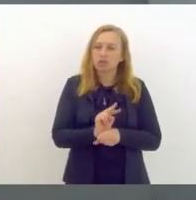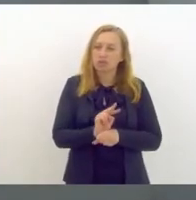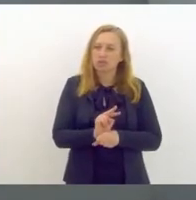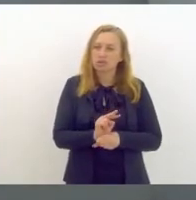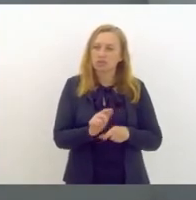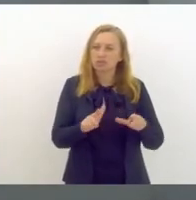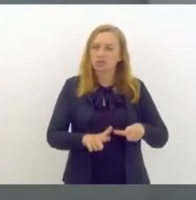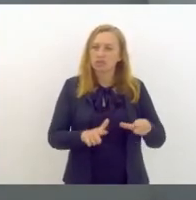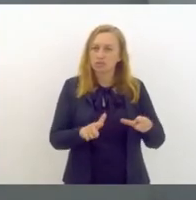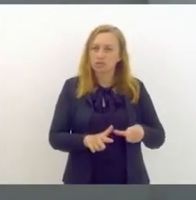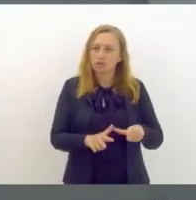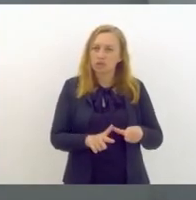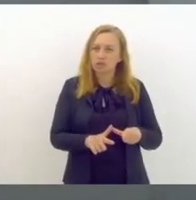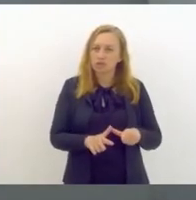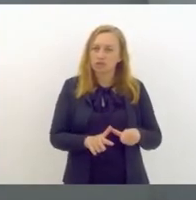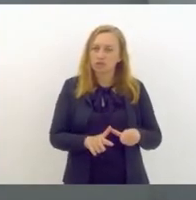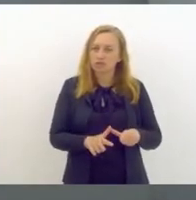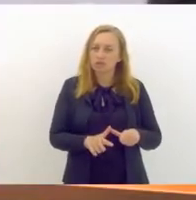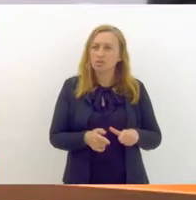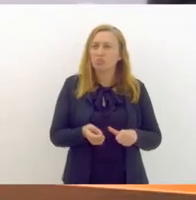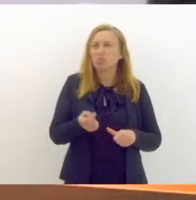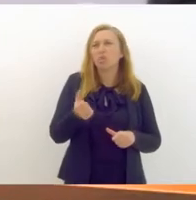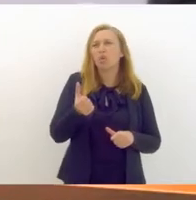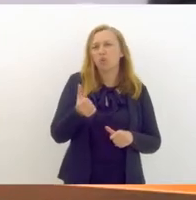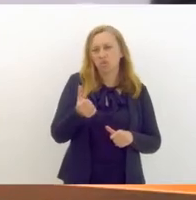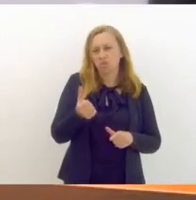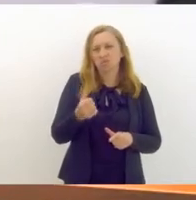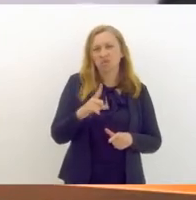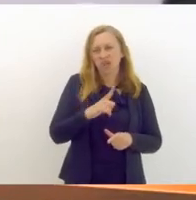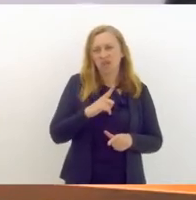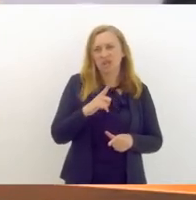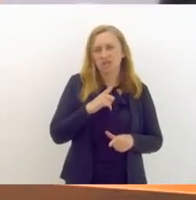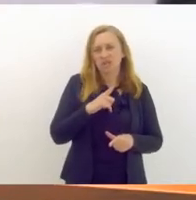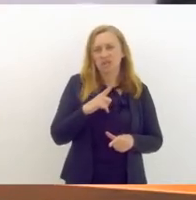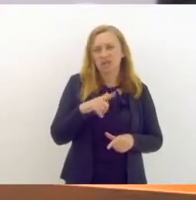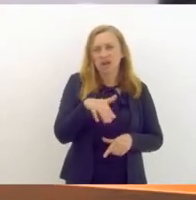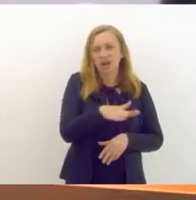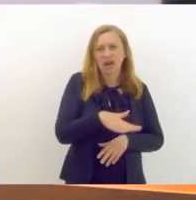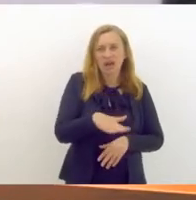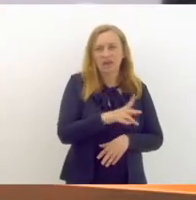revis, sobra muito pouco de áreas que